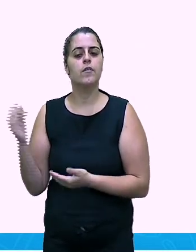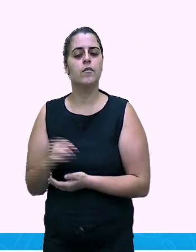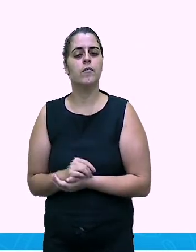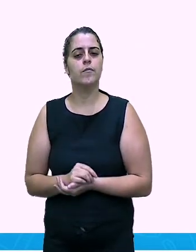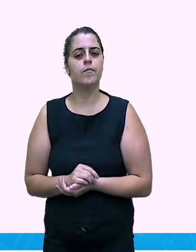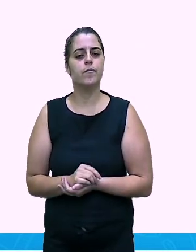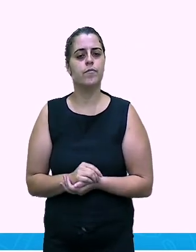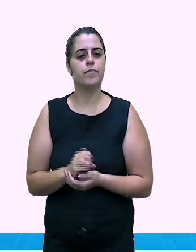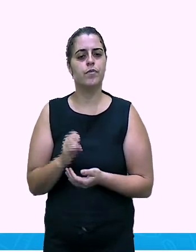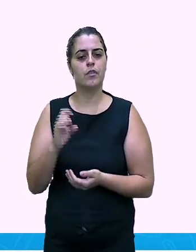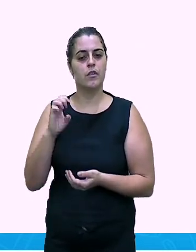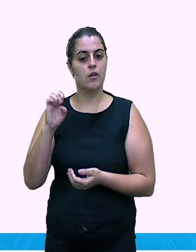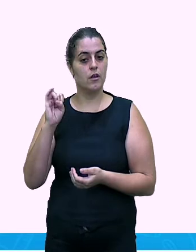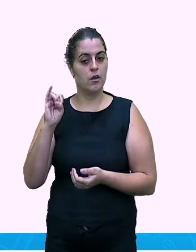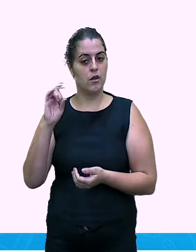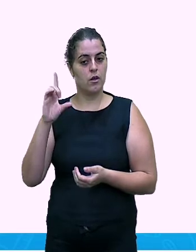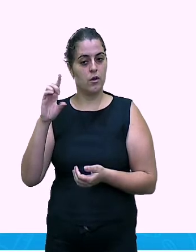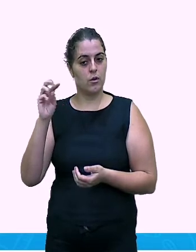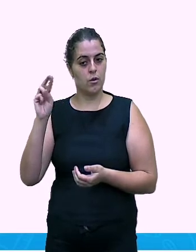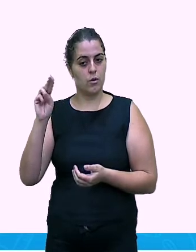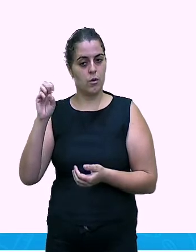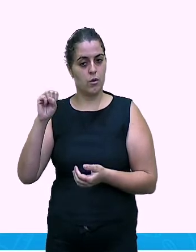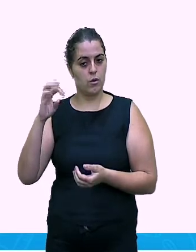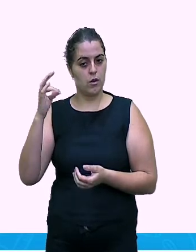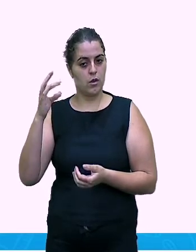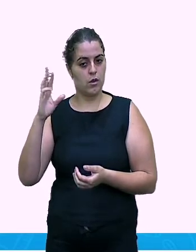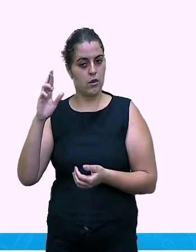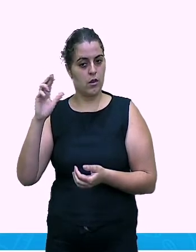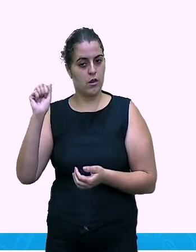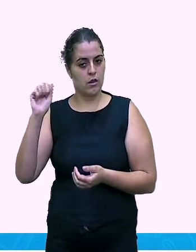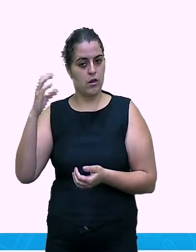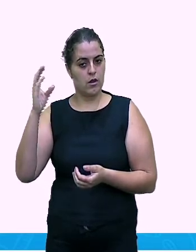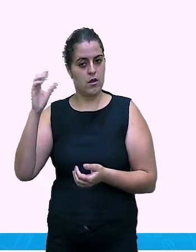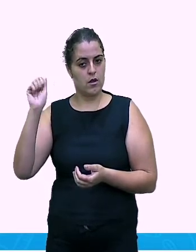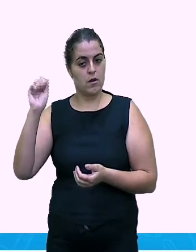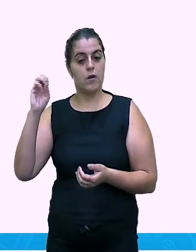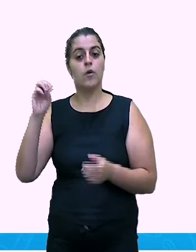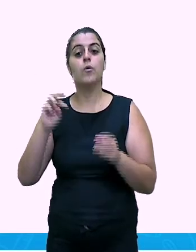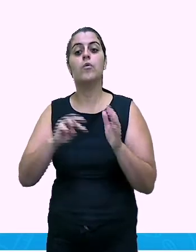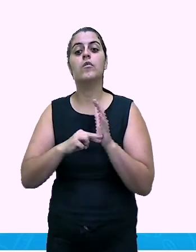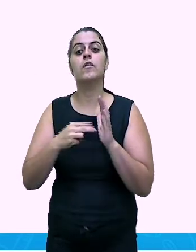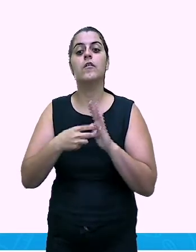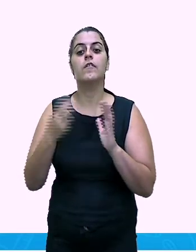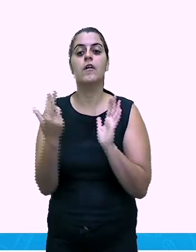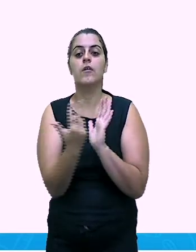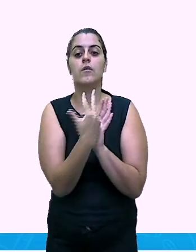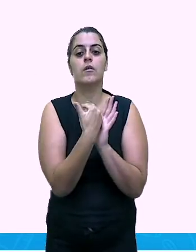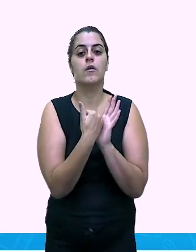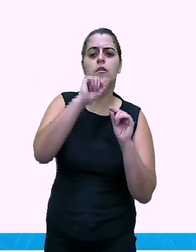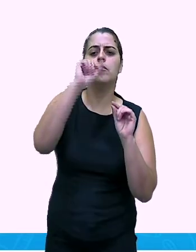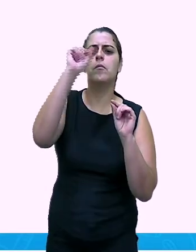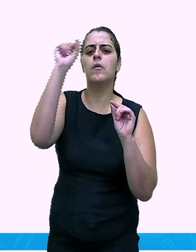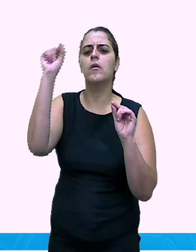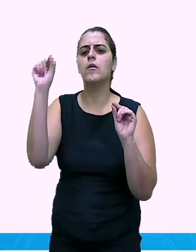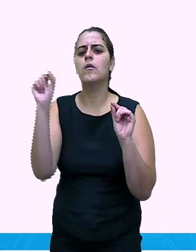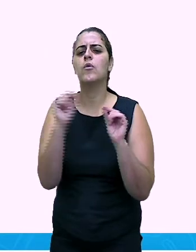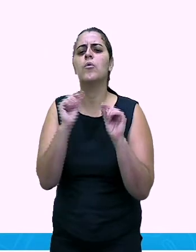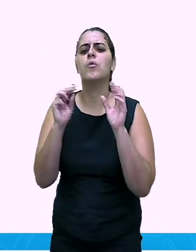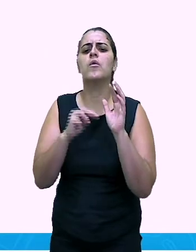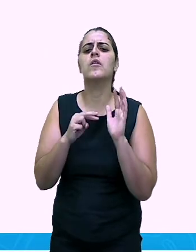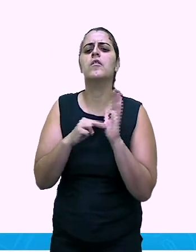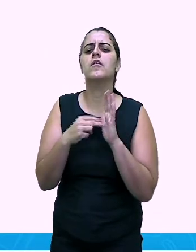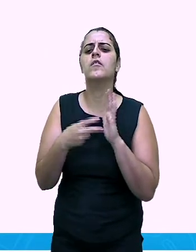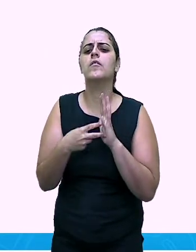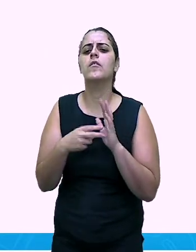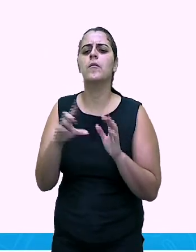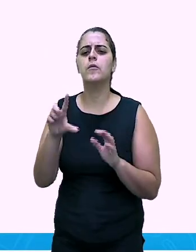chamo de ilustração, que é desenhar, nós vamos fazer agora o balonamento. O que é? Nós